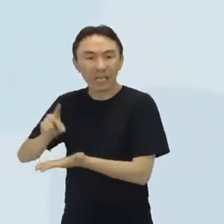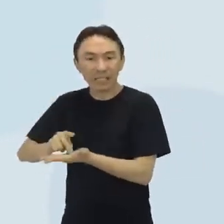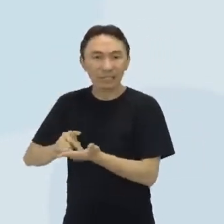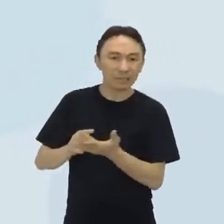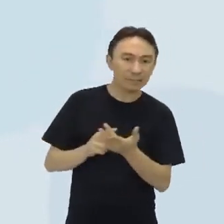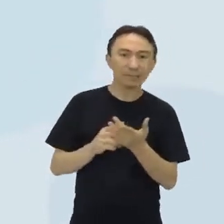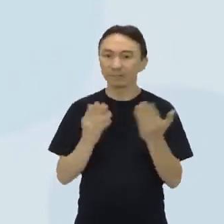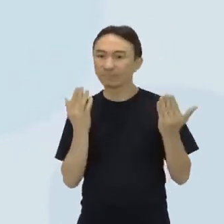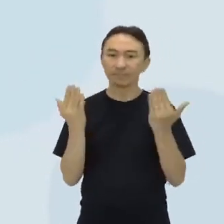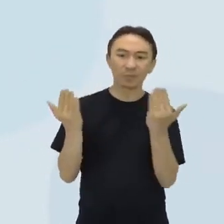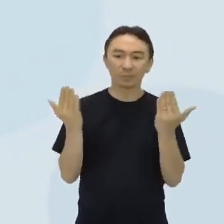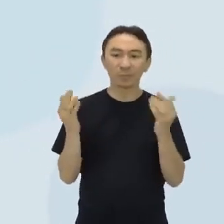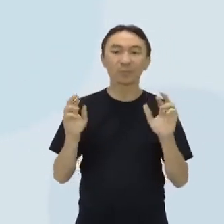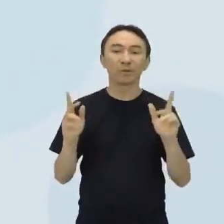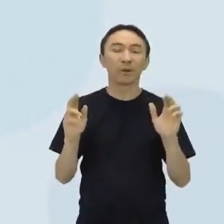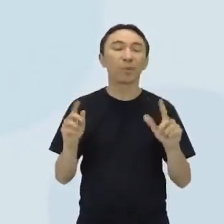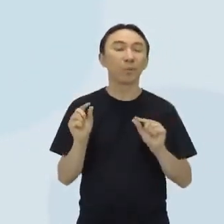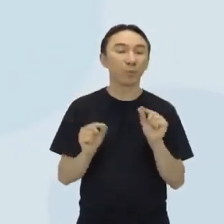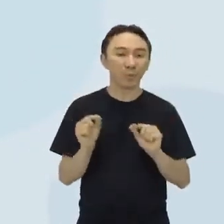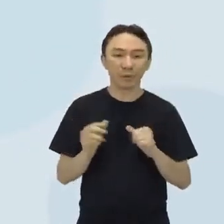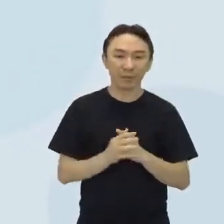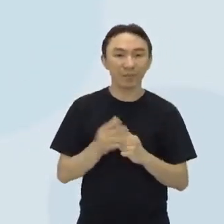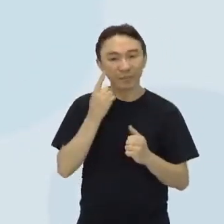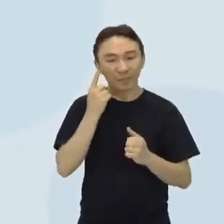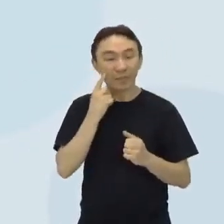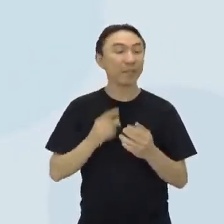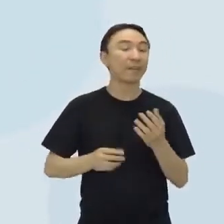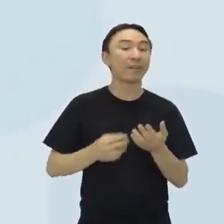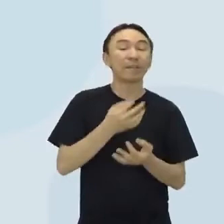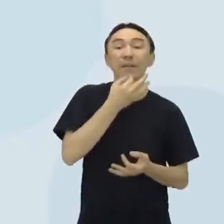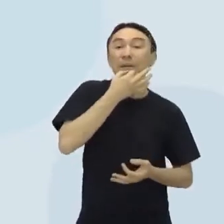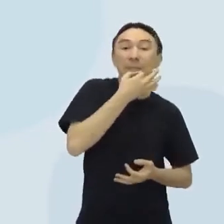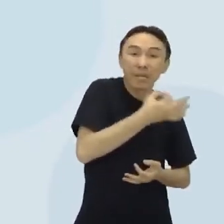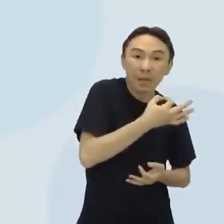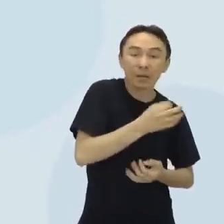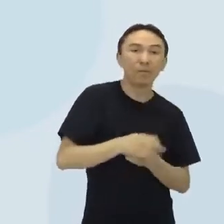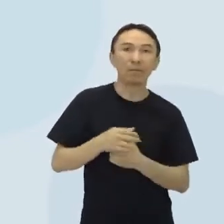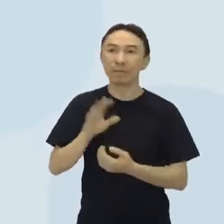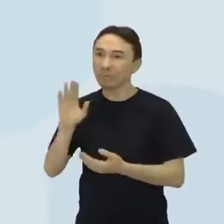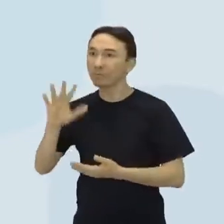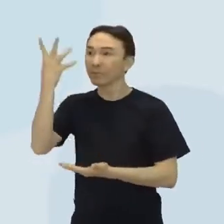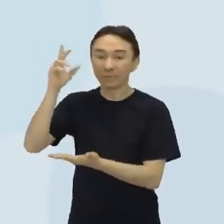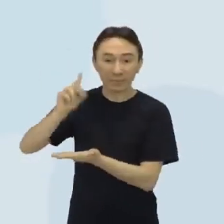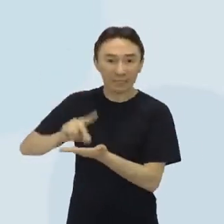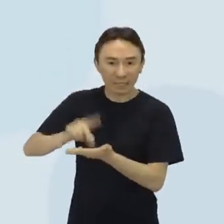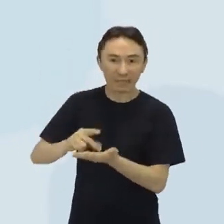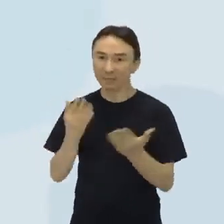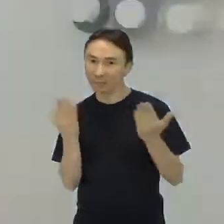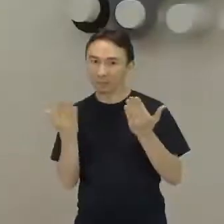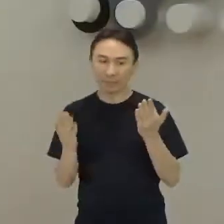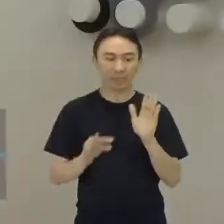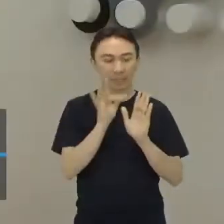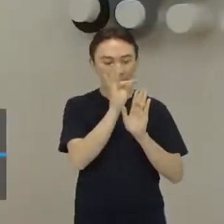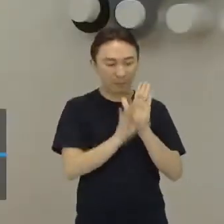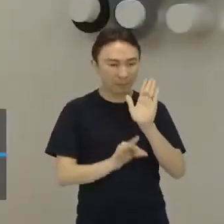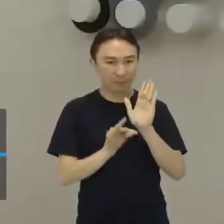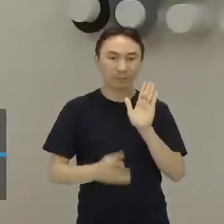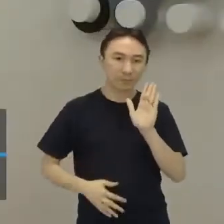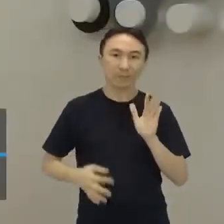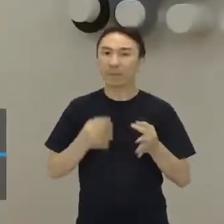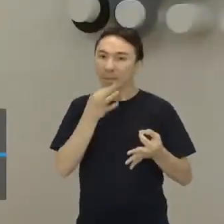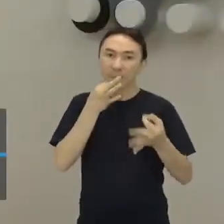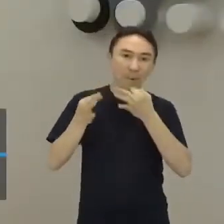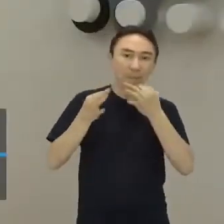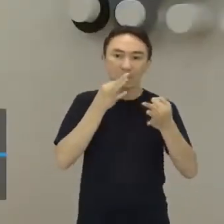e organizá-los coerentemente na produção de textos argumentativos. Para tanto, a